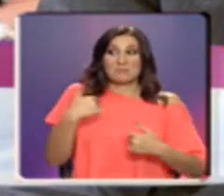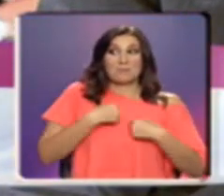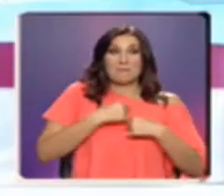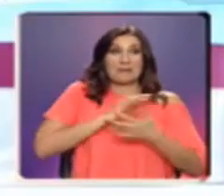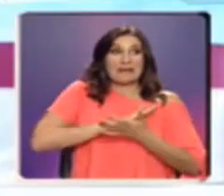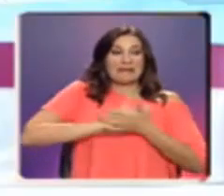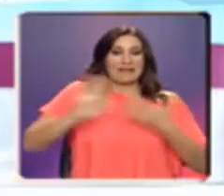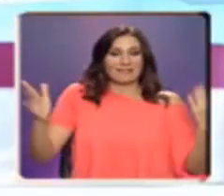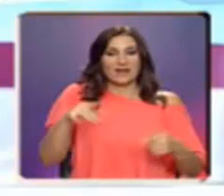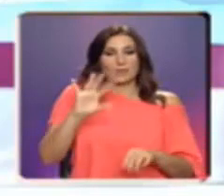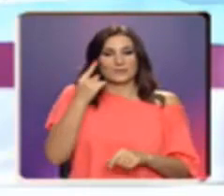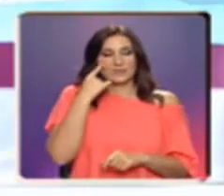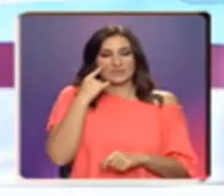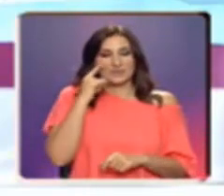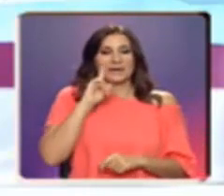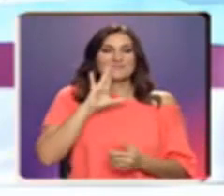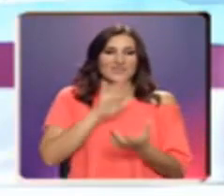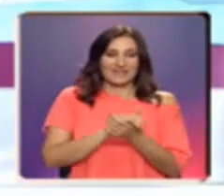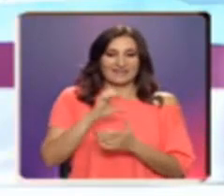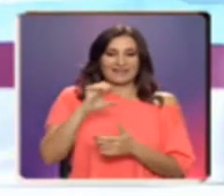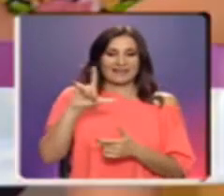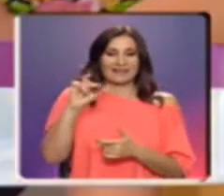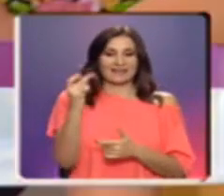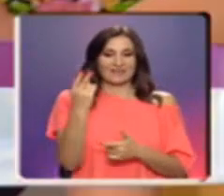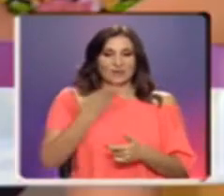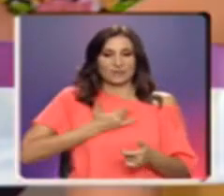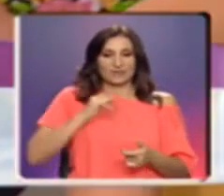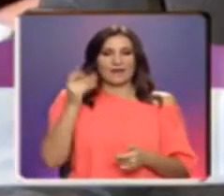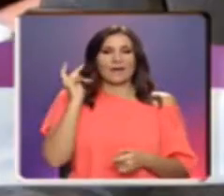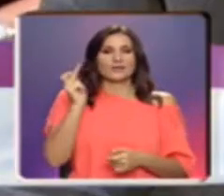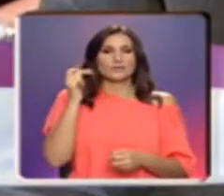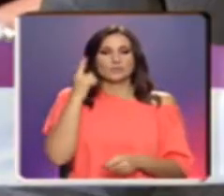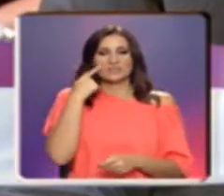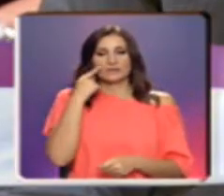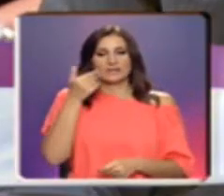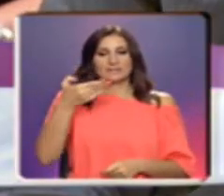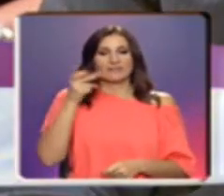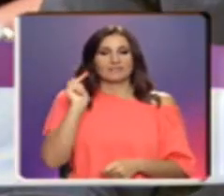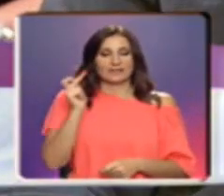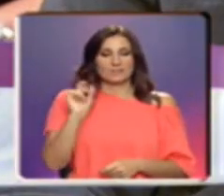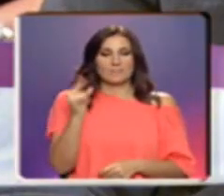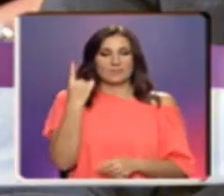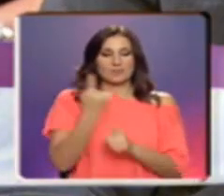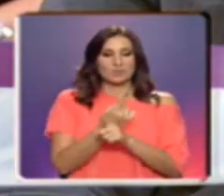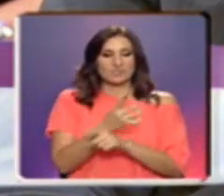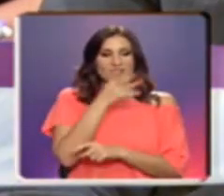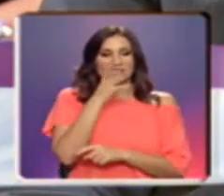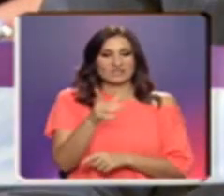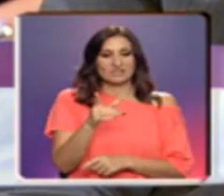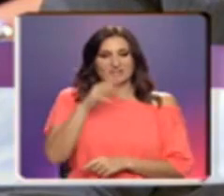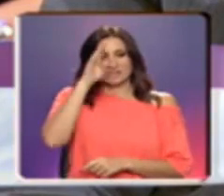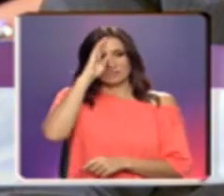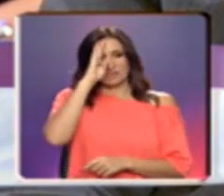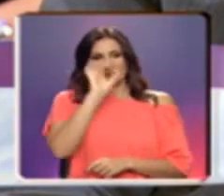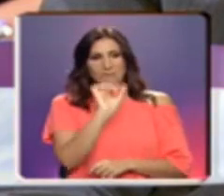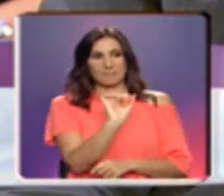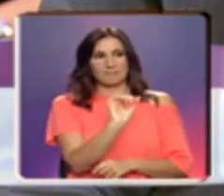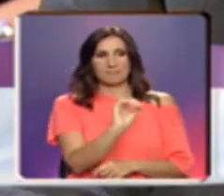Quando a conheceu a sua mulher, Cláudia, não Sim. é? Aí já a conheceu há quantos anos? 7. Primeira coisa que lhe disse foi, o Sporting está